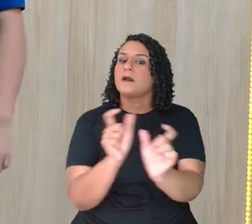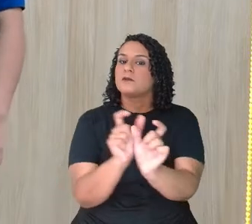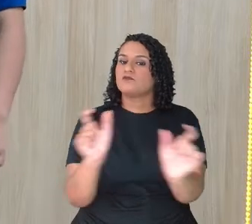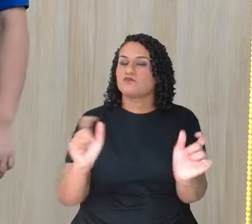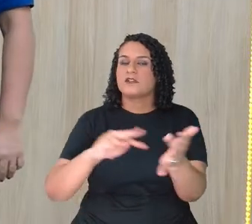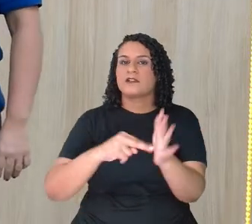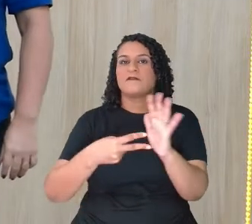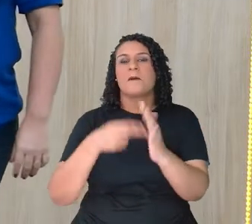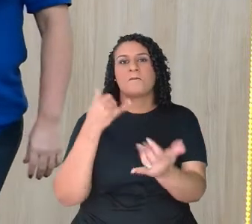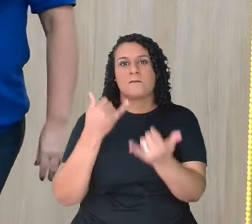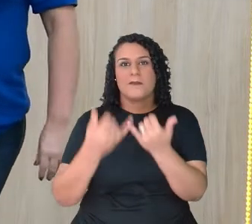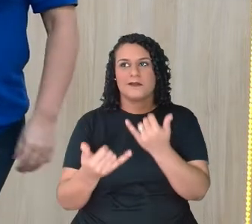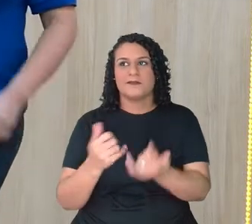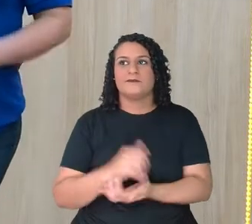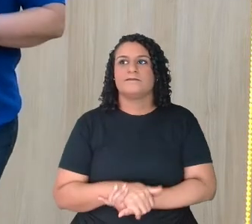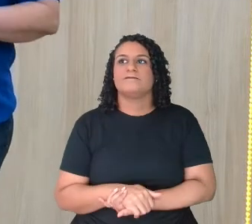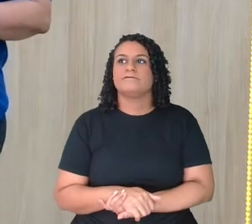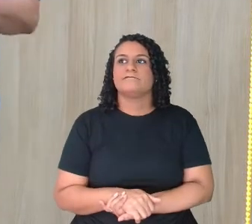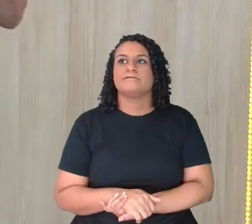ok?